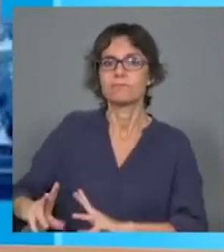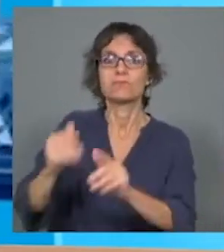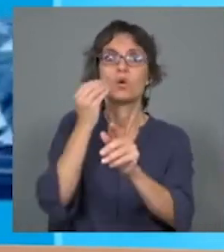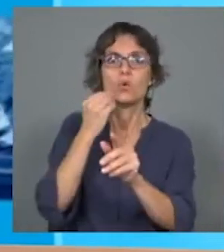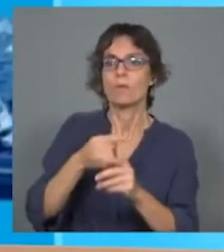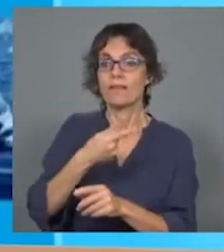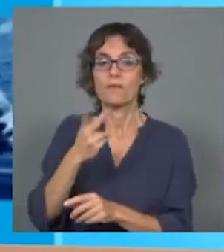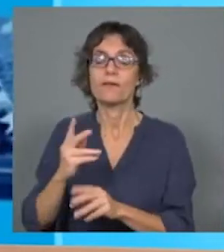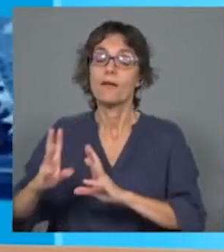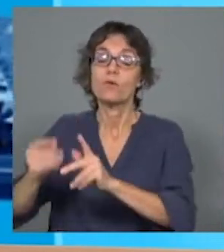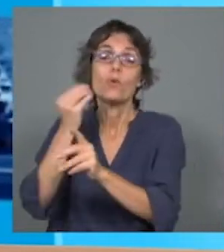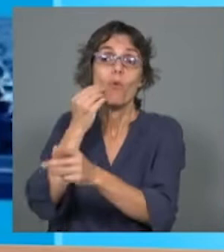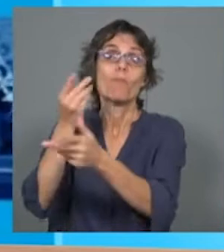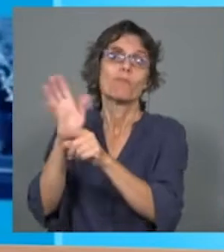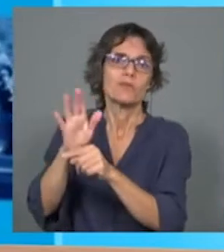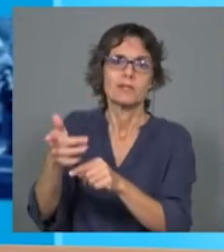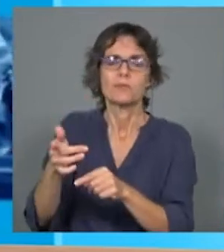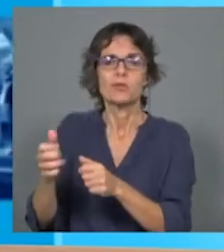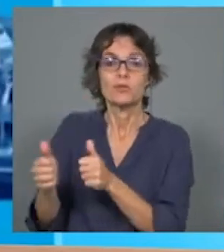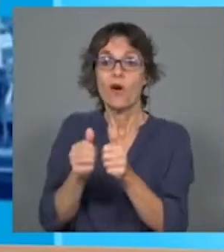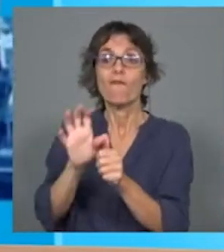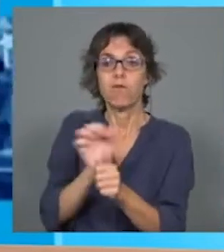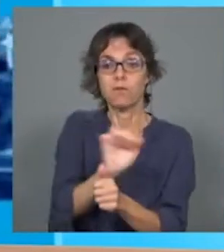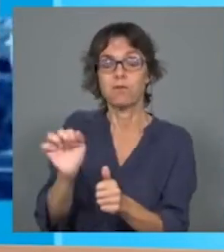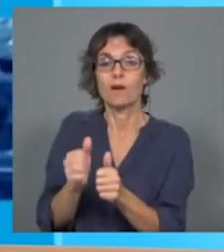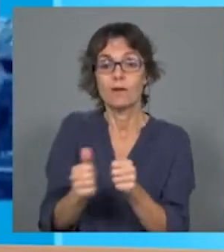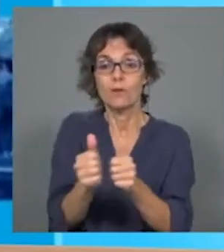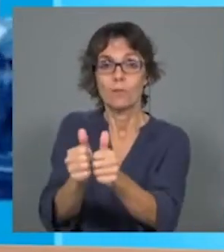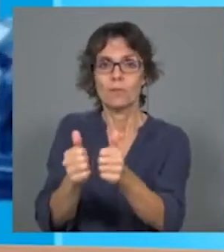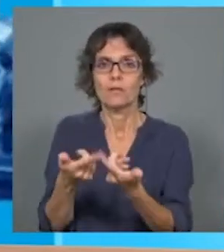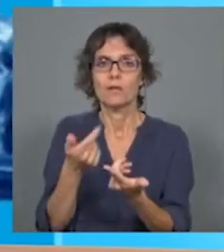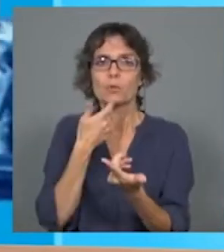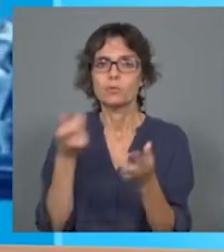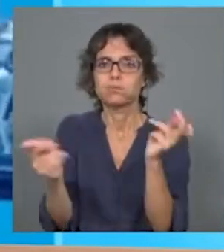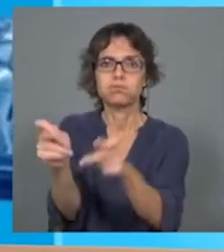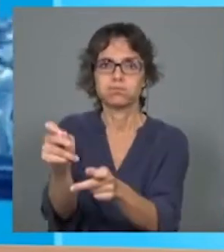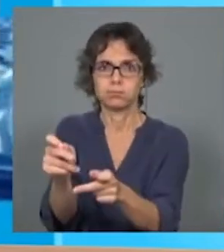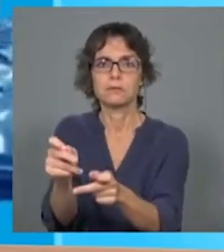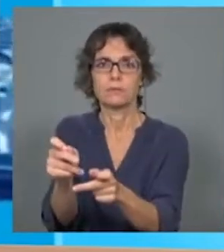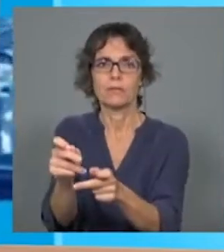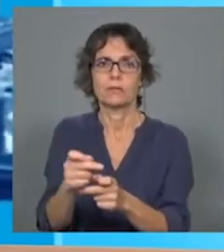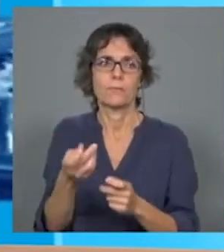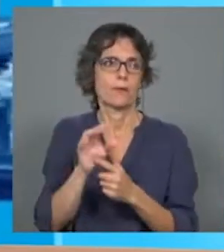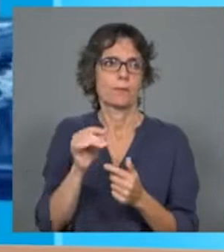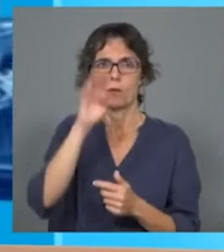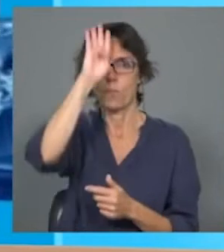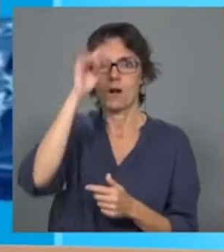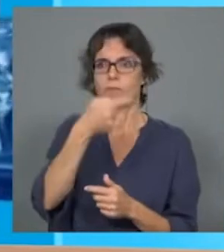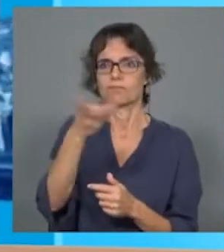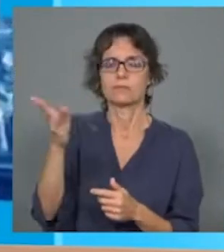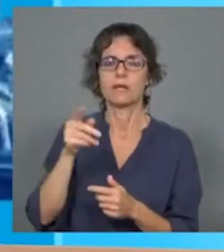da televisão, por outro, acompanhou aqueles que foram as atividades dos pontífices, portanto, dos Papas, a partir